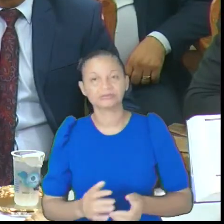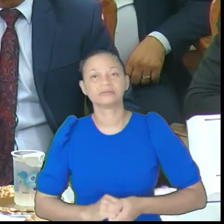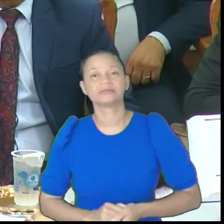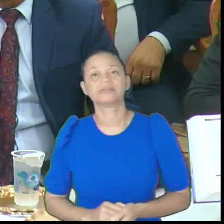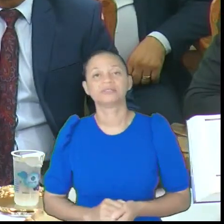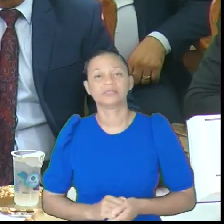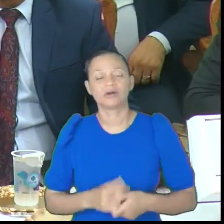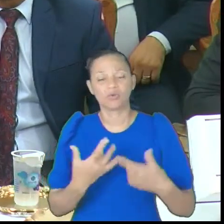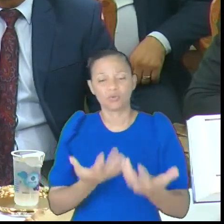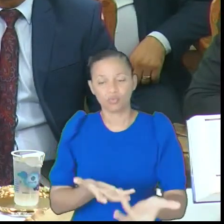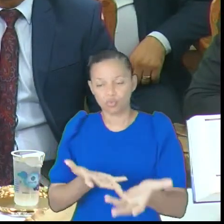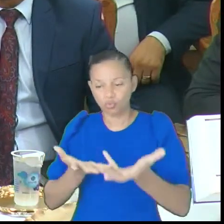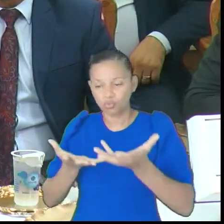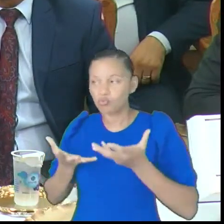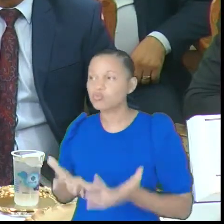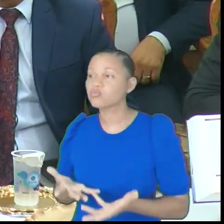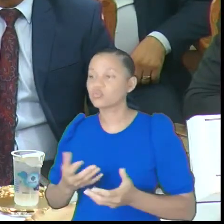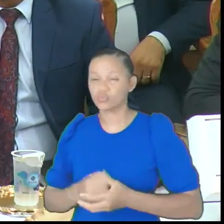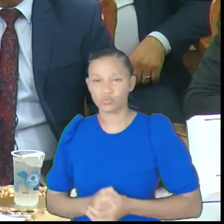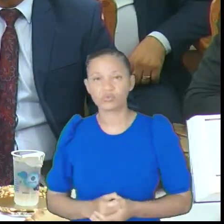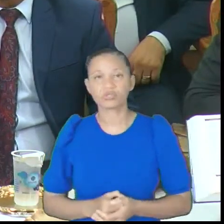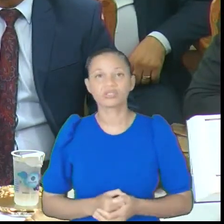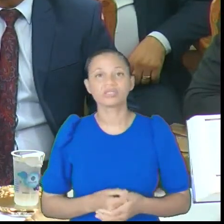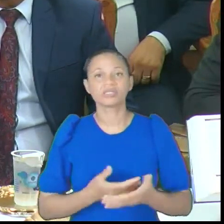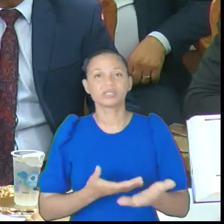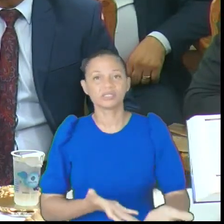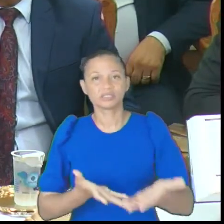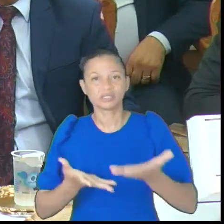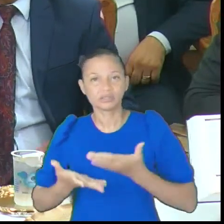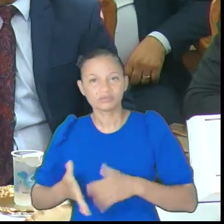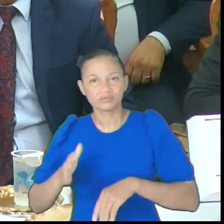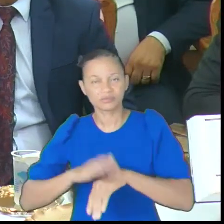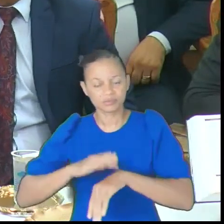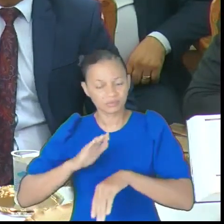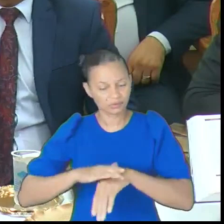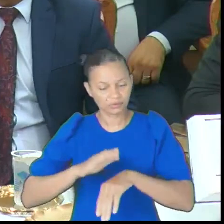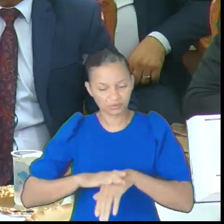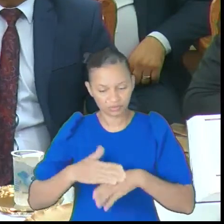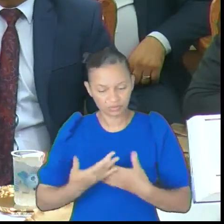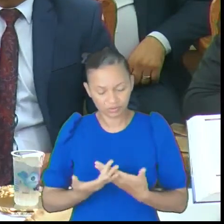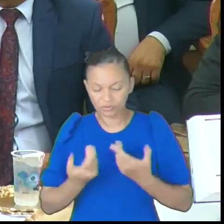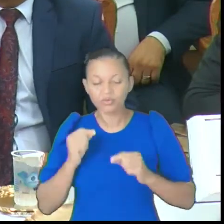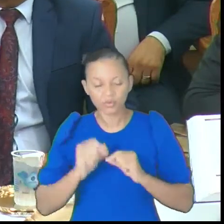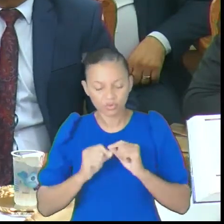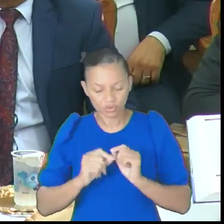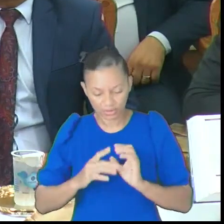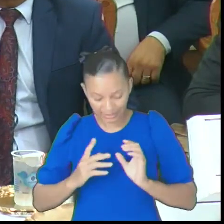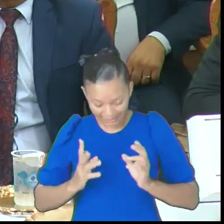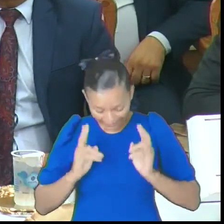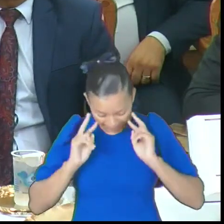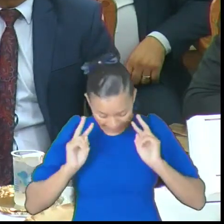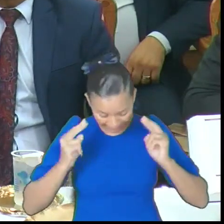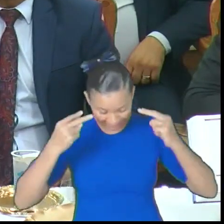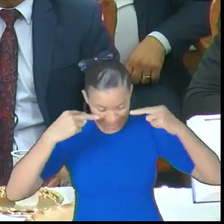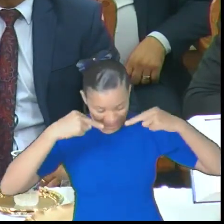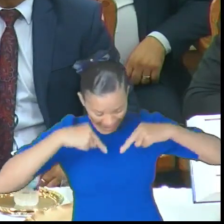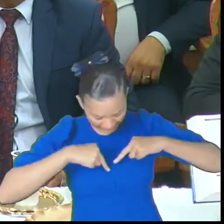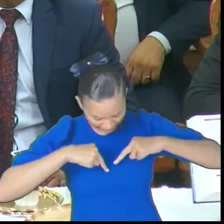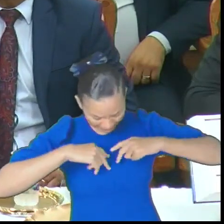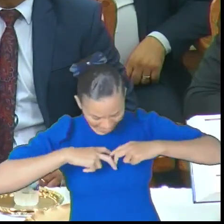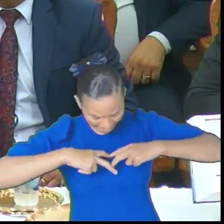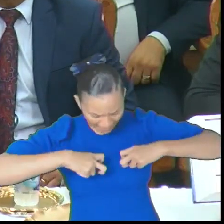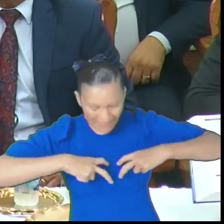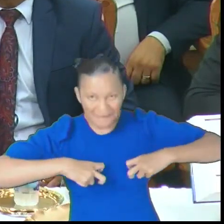ele convida ao autoexame, ele está convidando a um mergulho dentro de você, dentro de